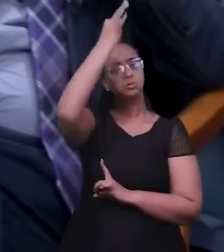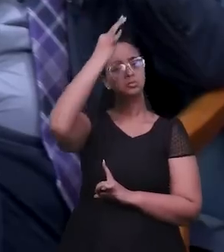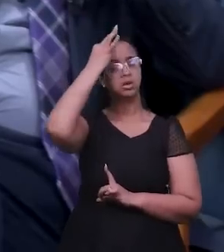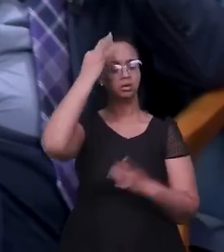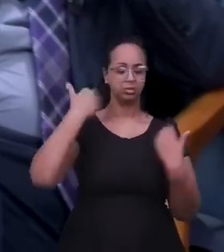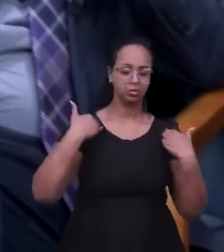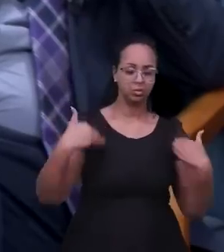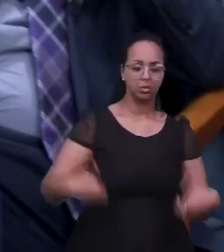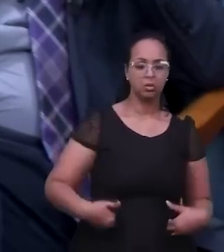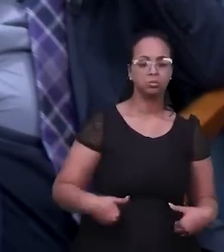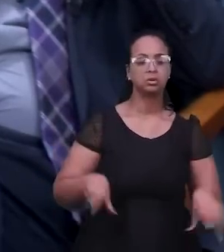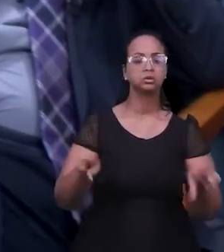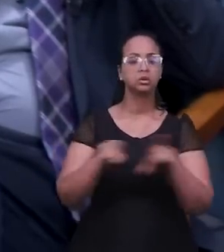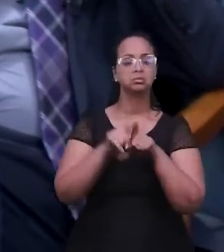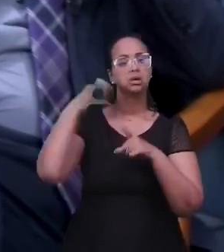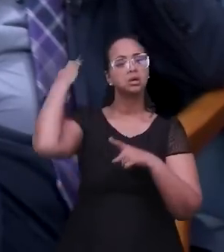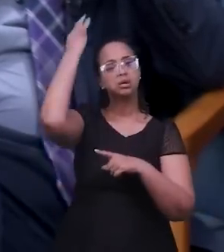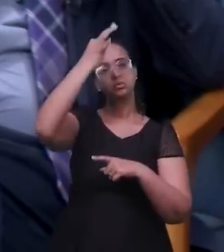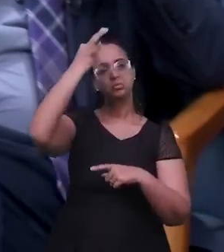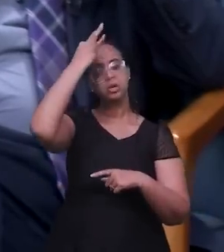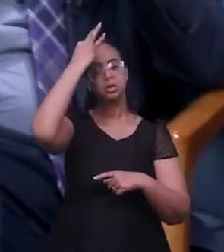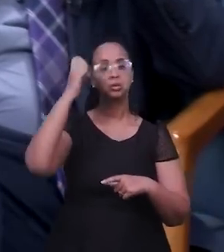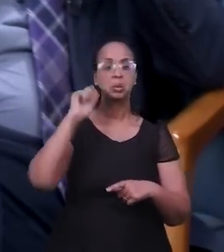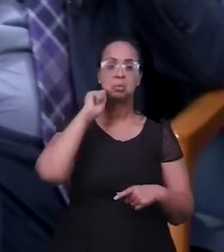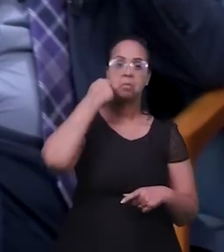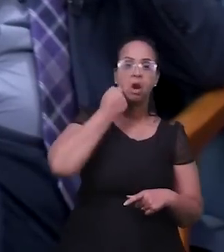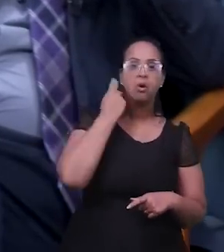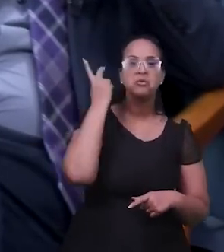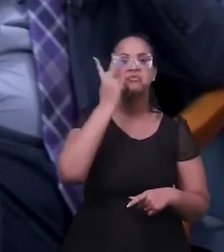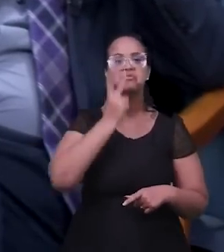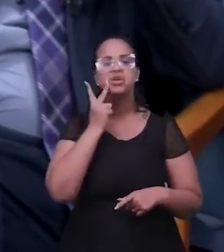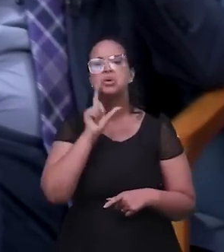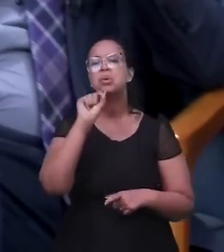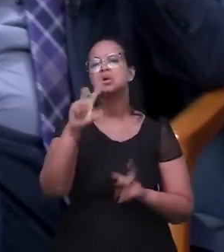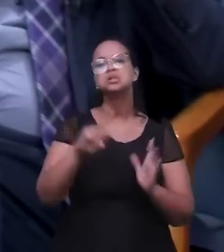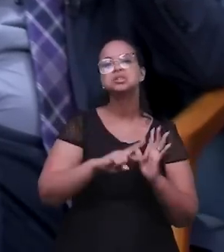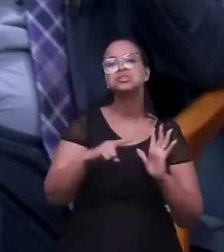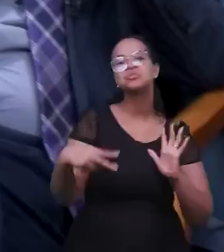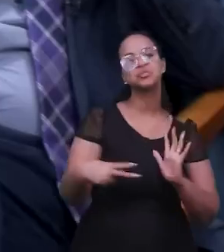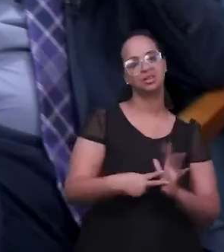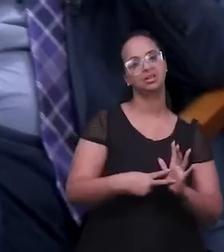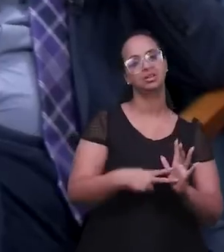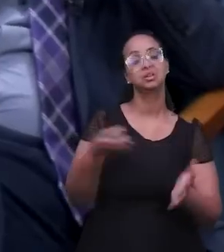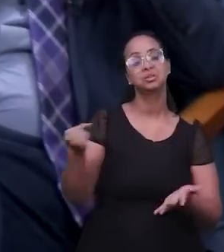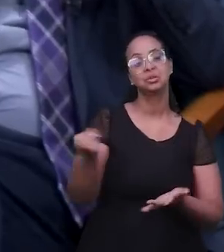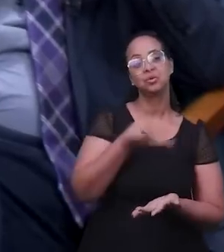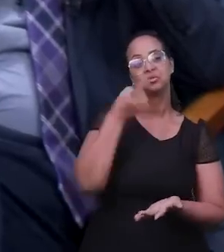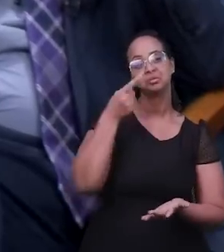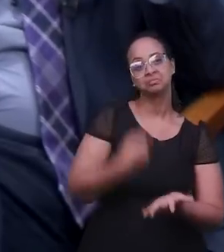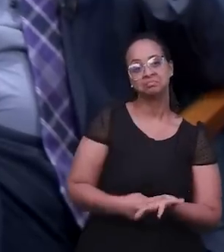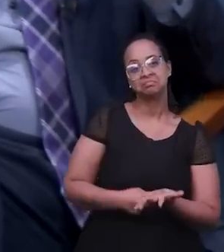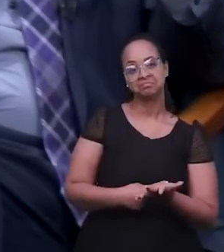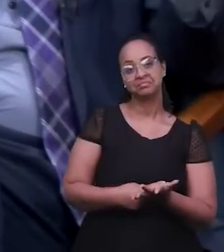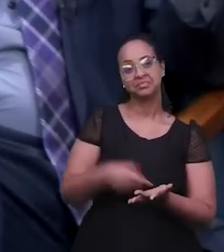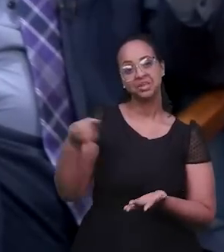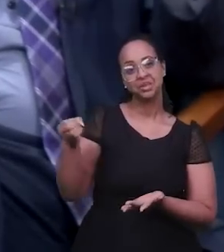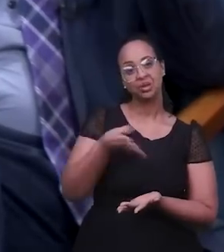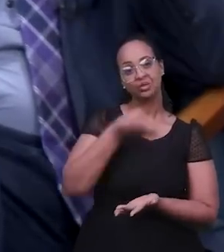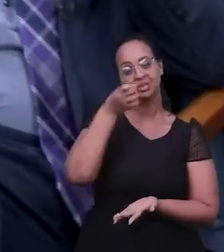Então, corpo e espírito. Pão e vinho. O que é pão e vinho?